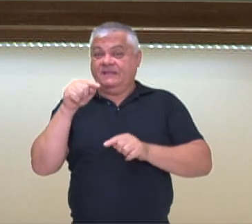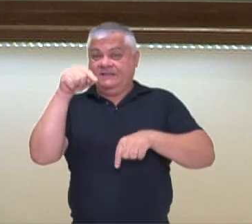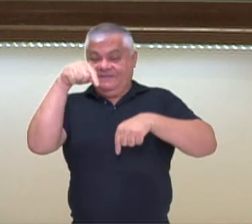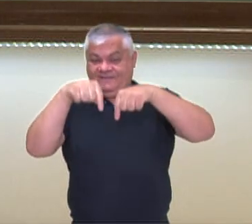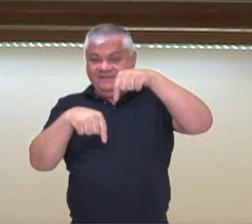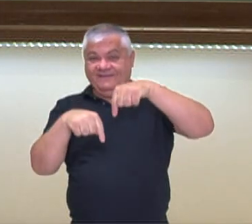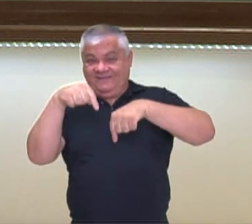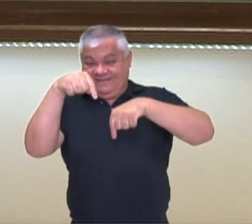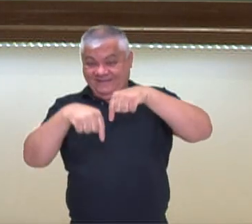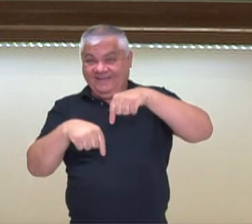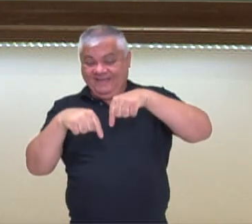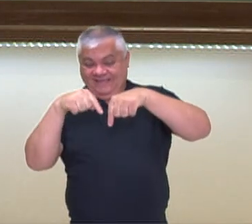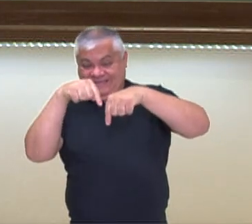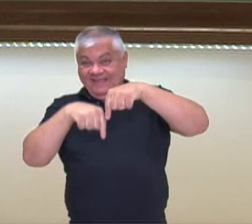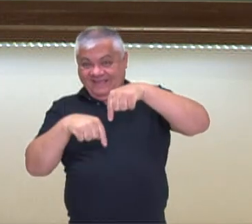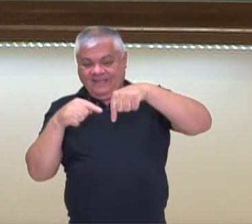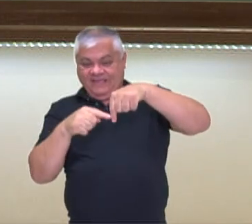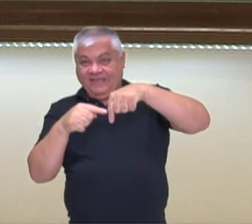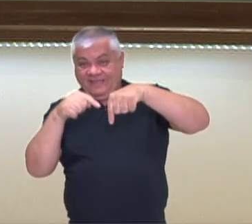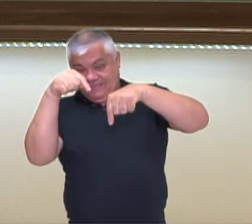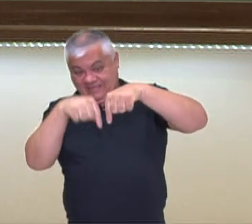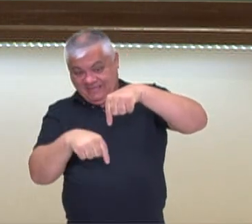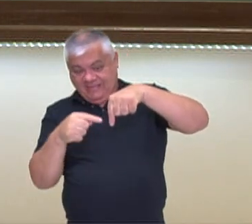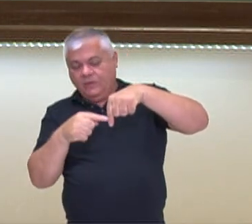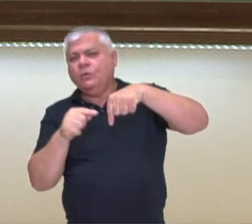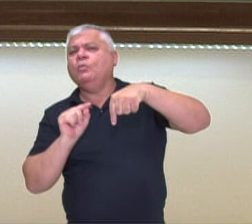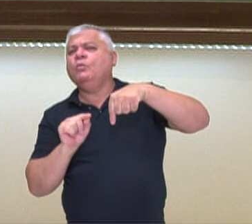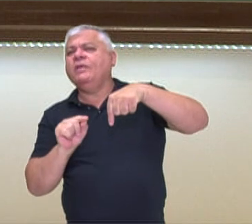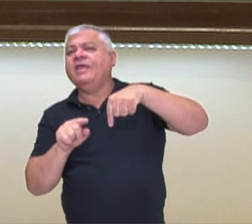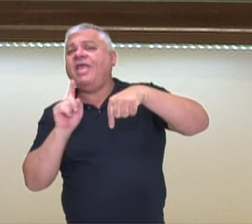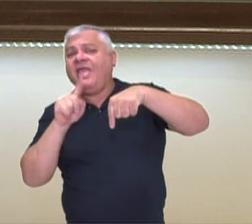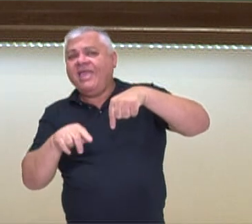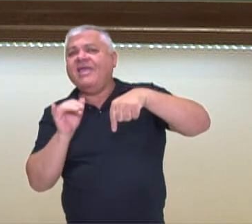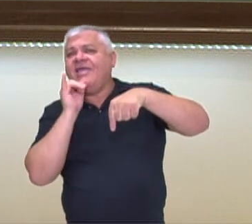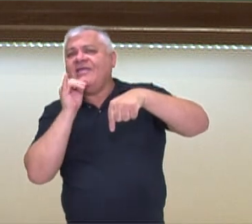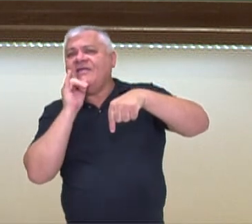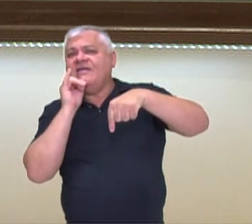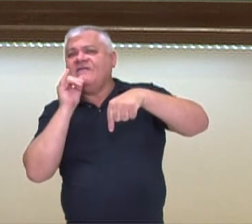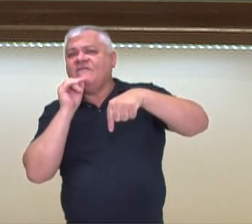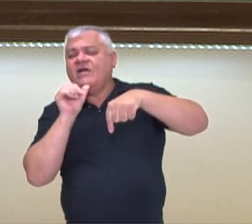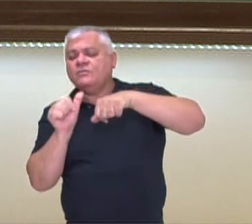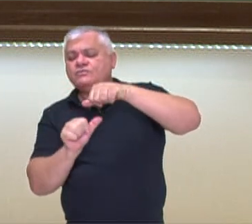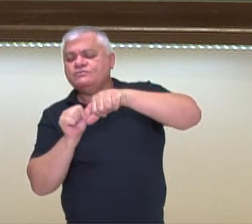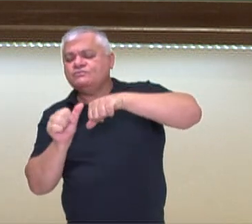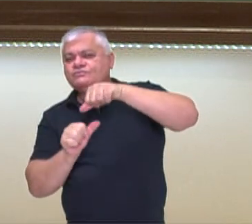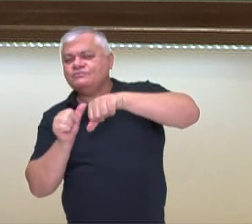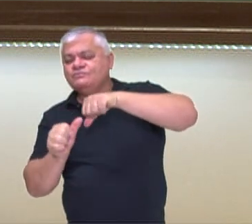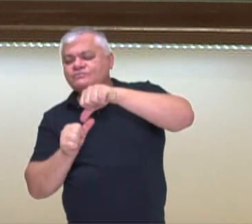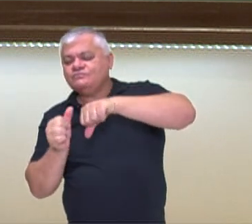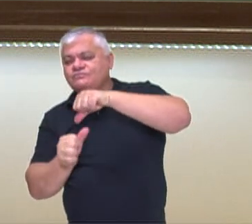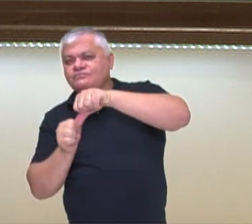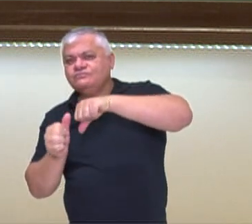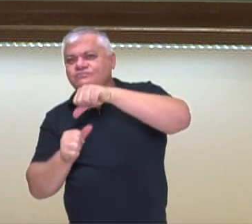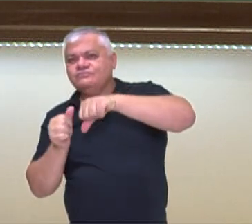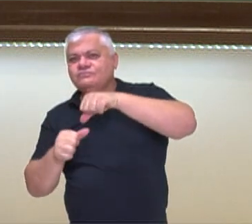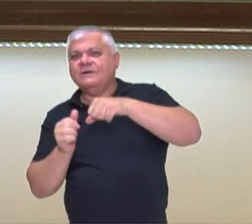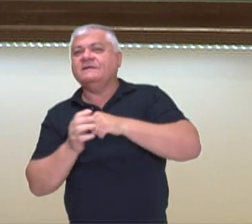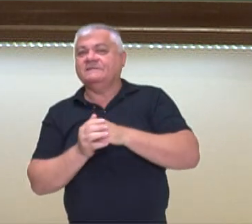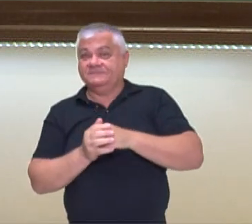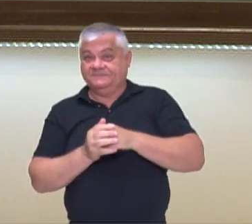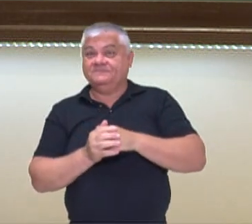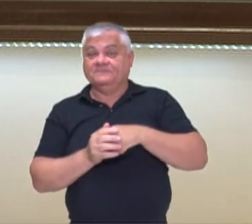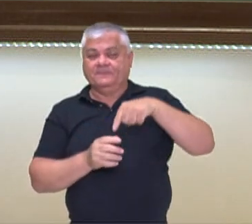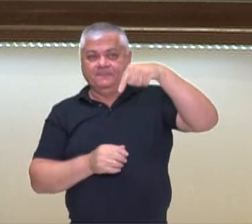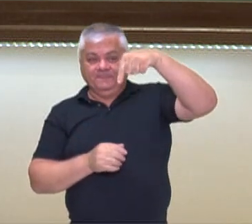baixo? A setinha para baixo indica justamente a formação de precipitado, né? Na equação.